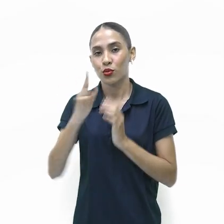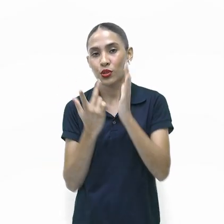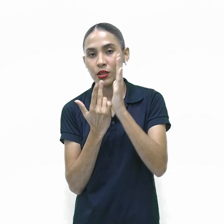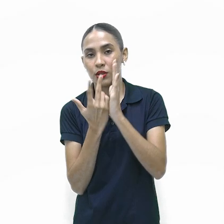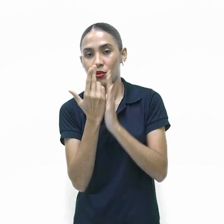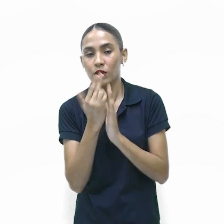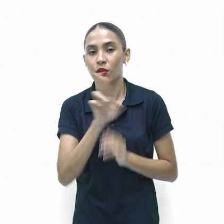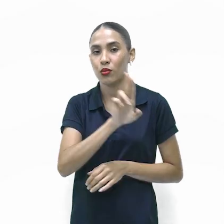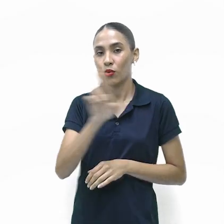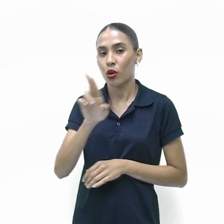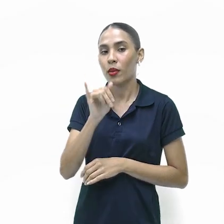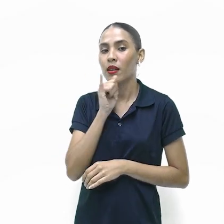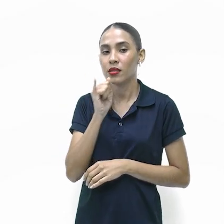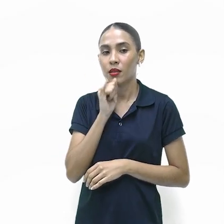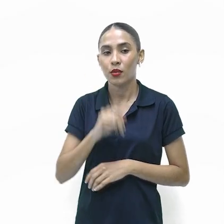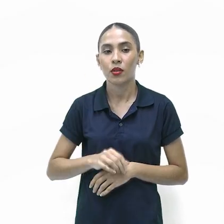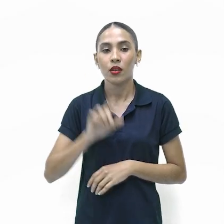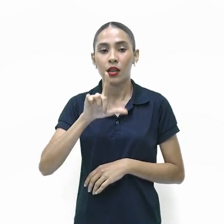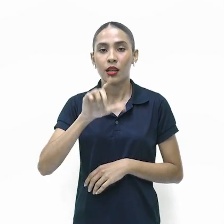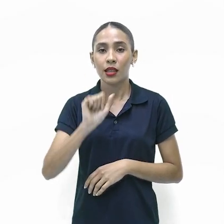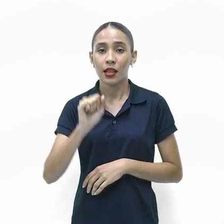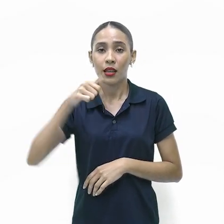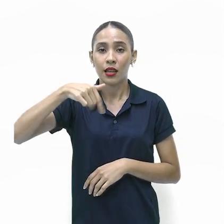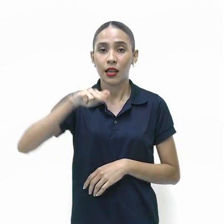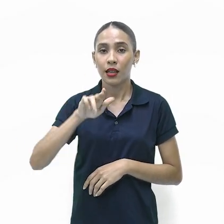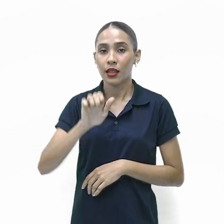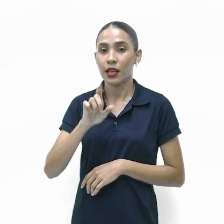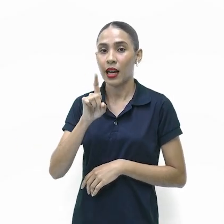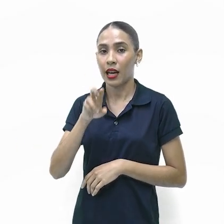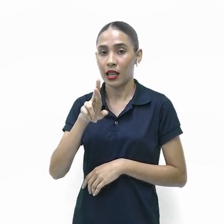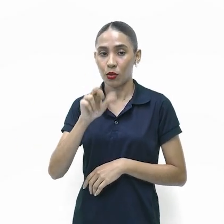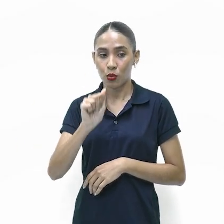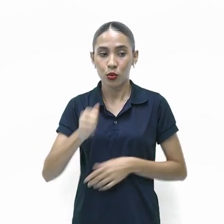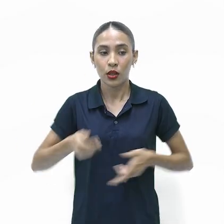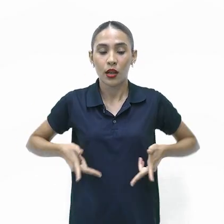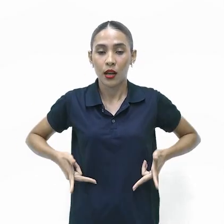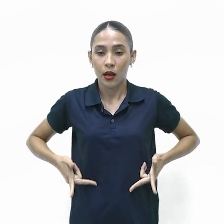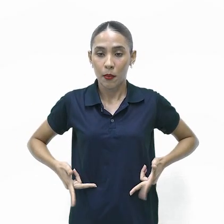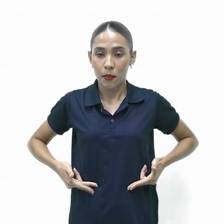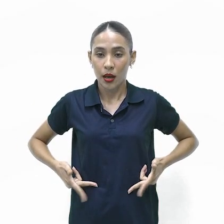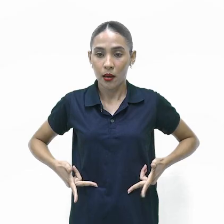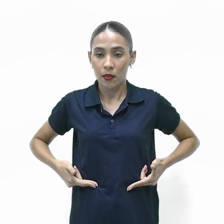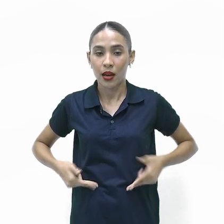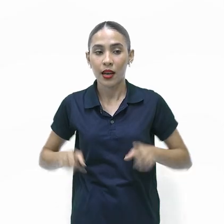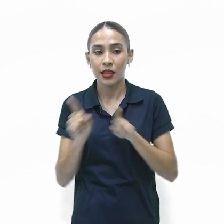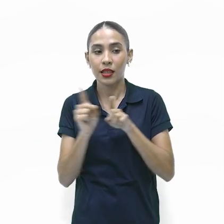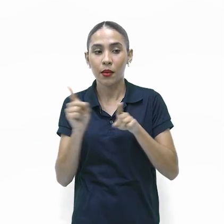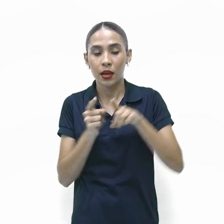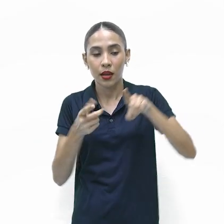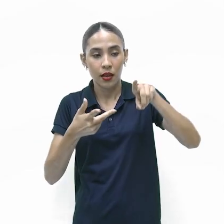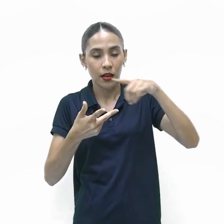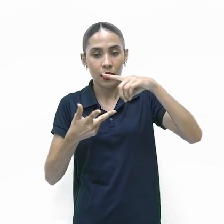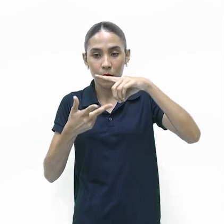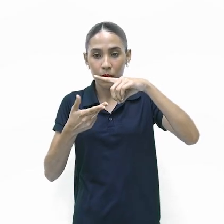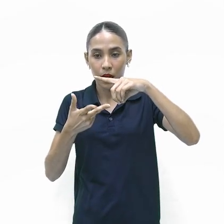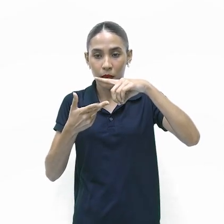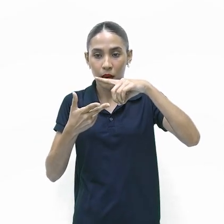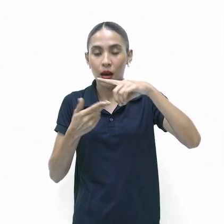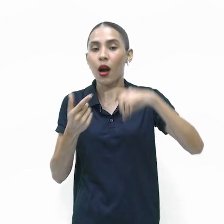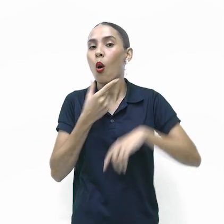que são chamados aí de laqueadura para as mulheres e vasectomia para os homens. Então,